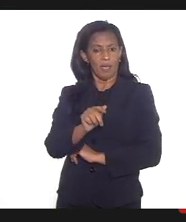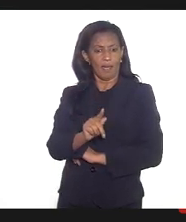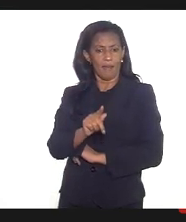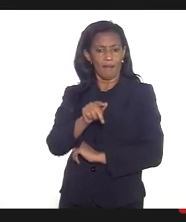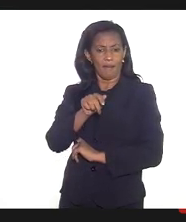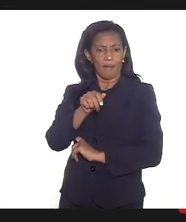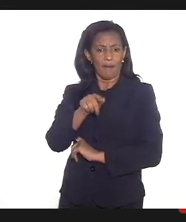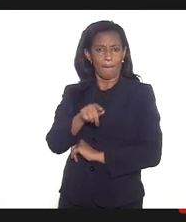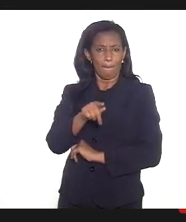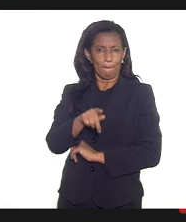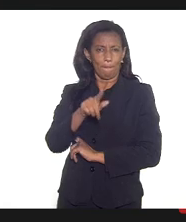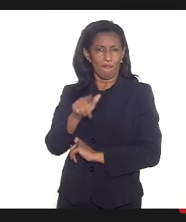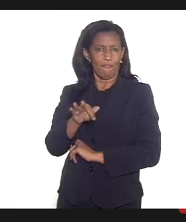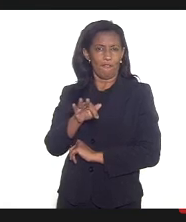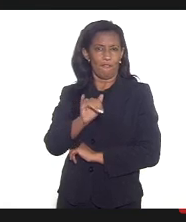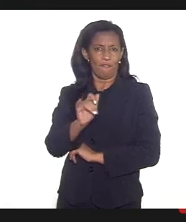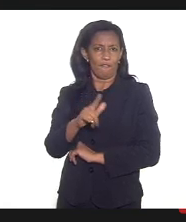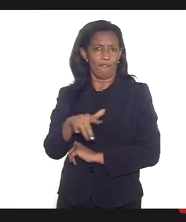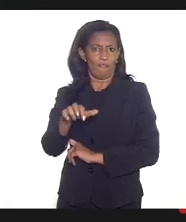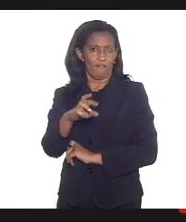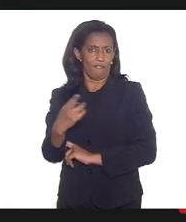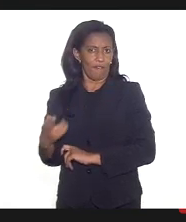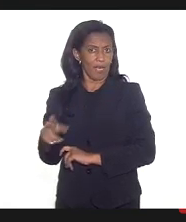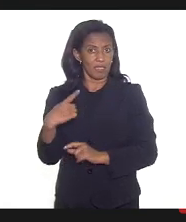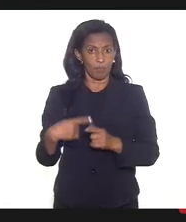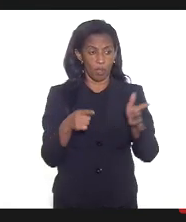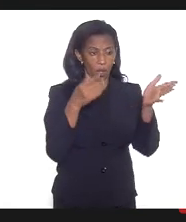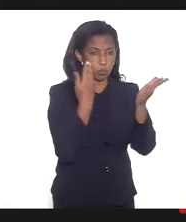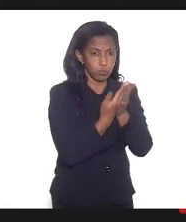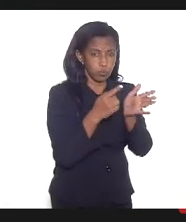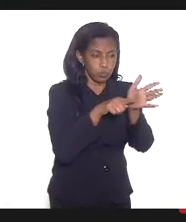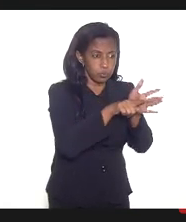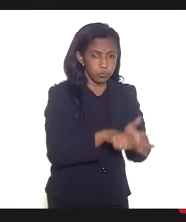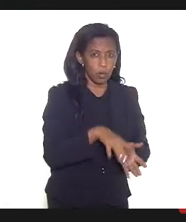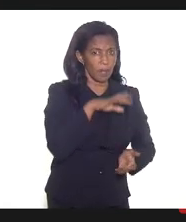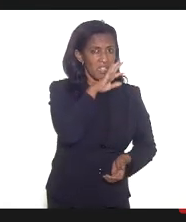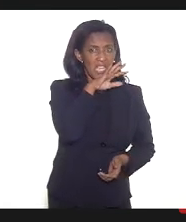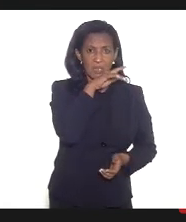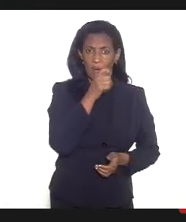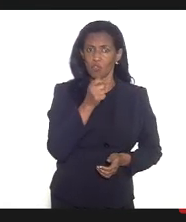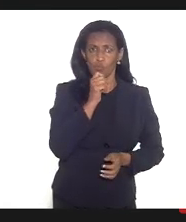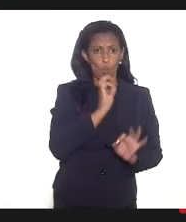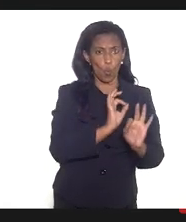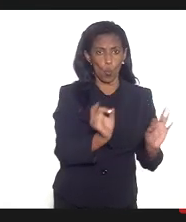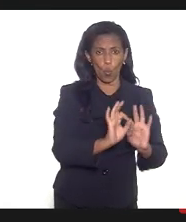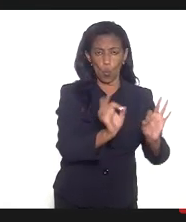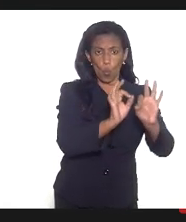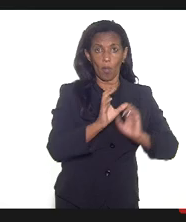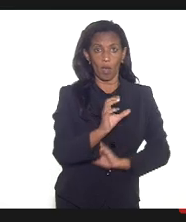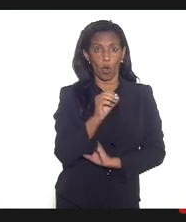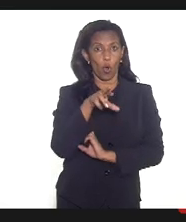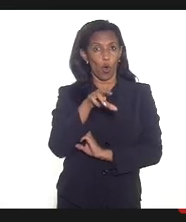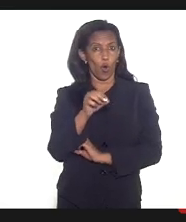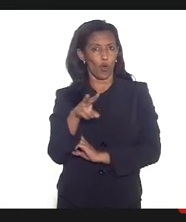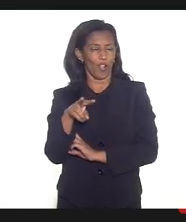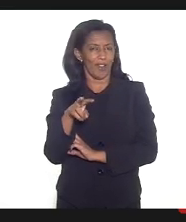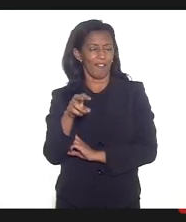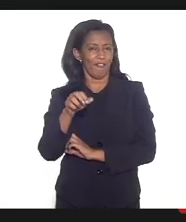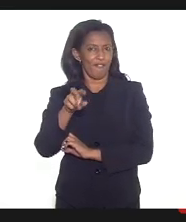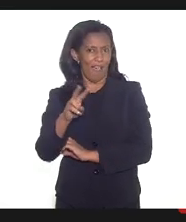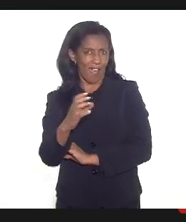B é porque nos estudos realizados em animais não foram observados efeitos teratogênicos porque a coluna faca de